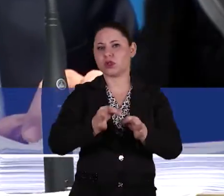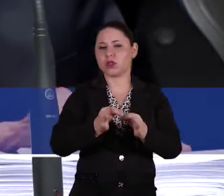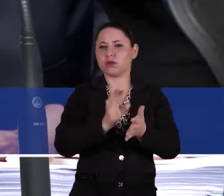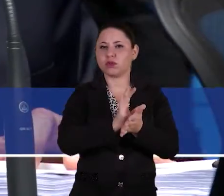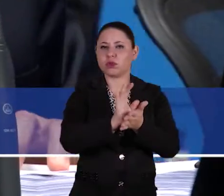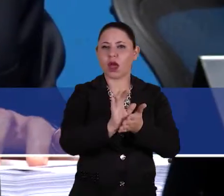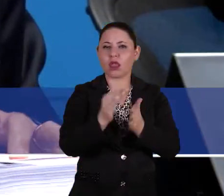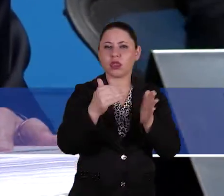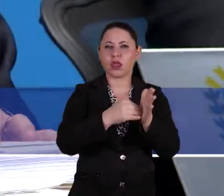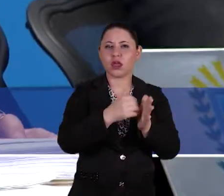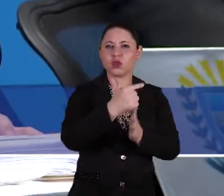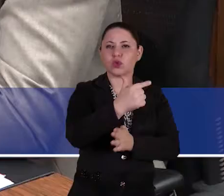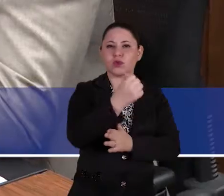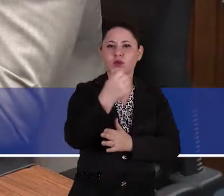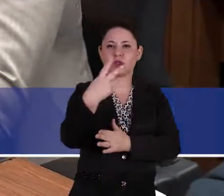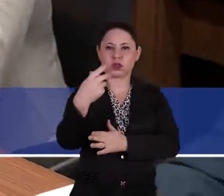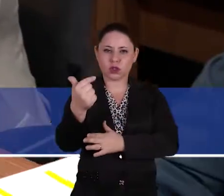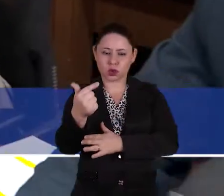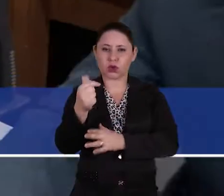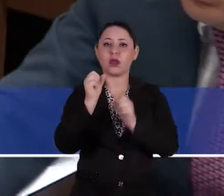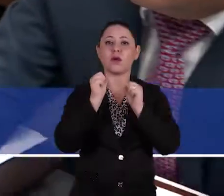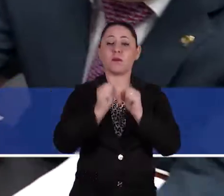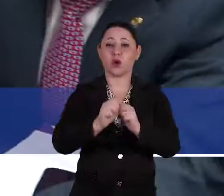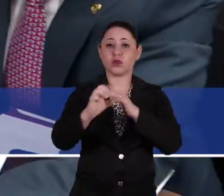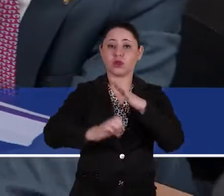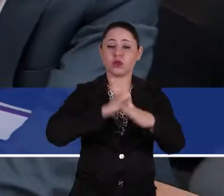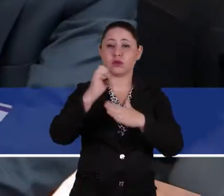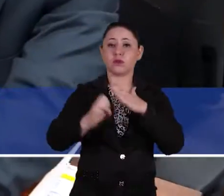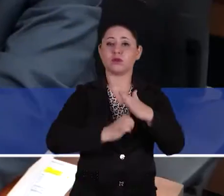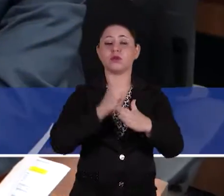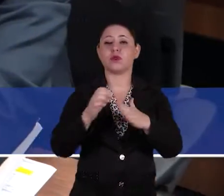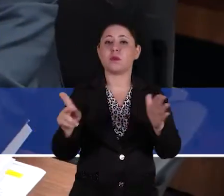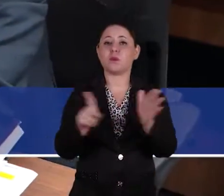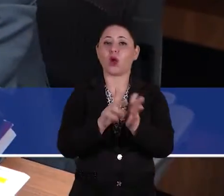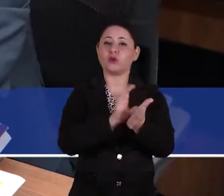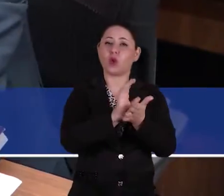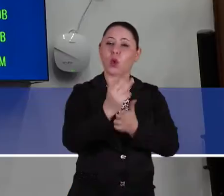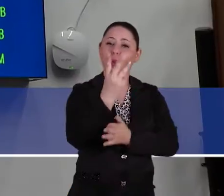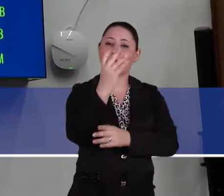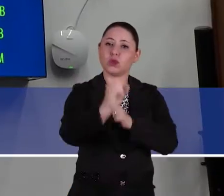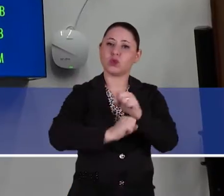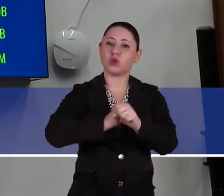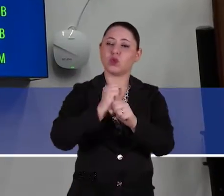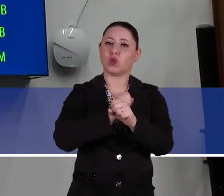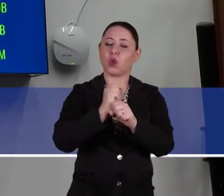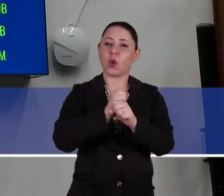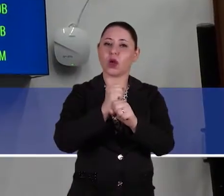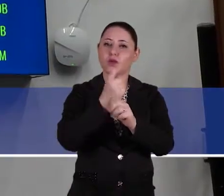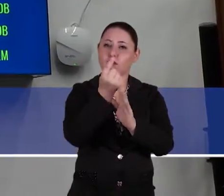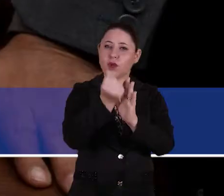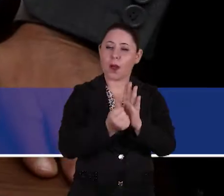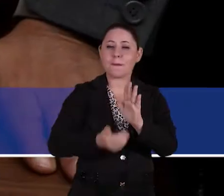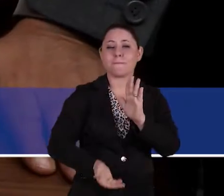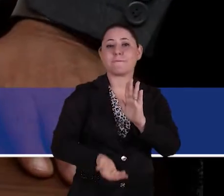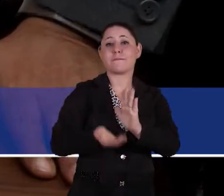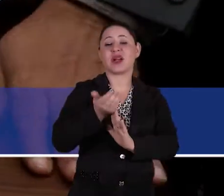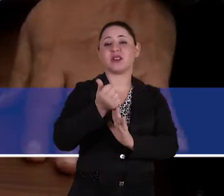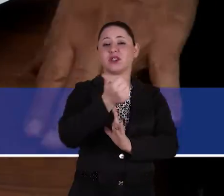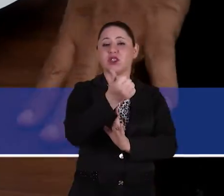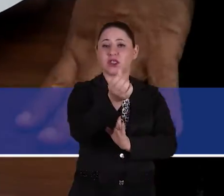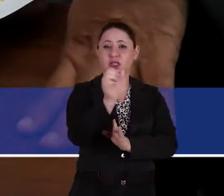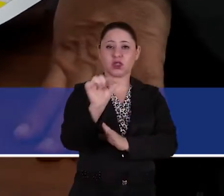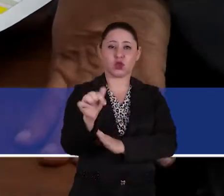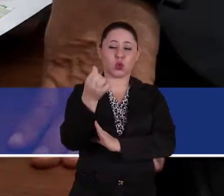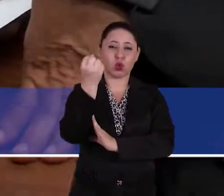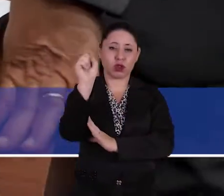e incentivos fiscais até 2032, possibilitando que empreendedores invistam nos próximos 4 anos valor superior a R$